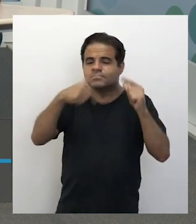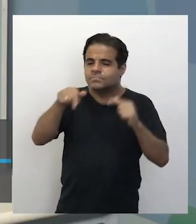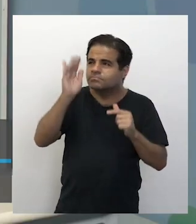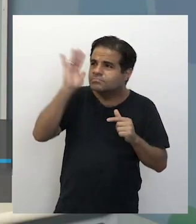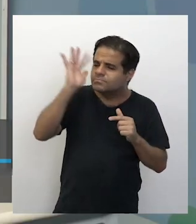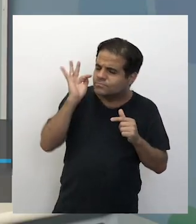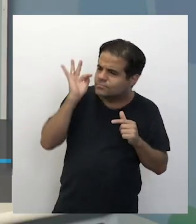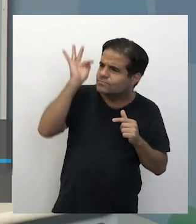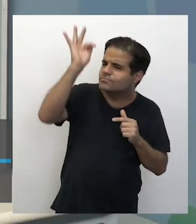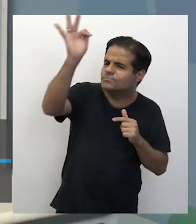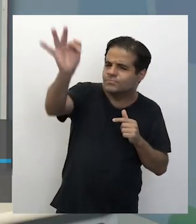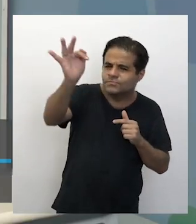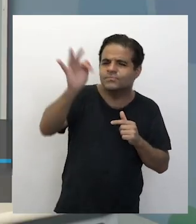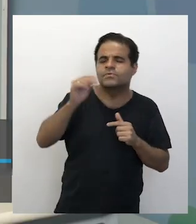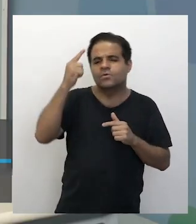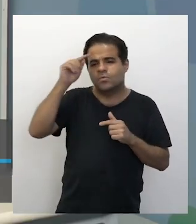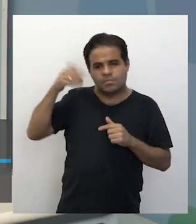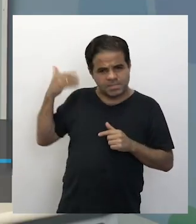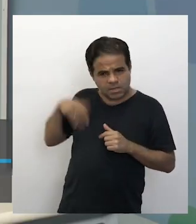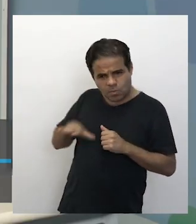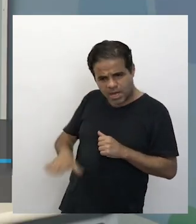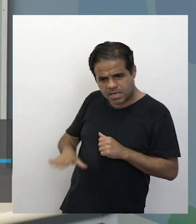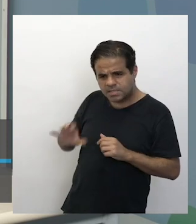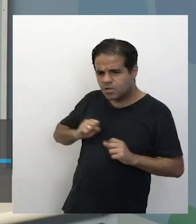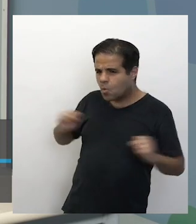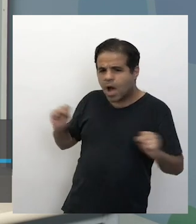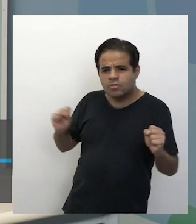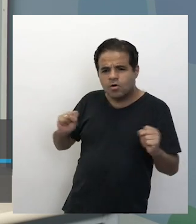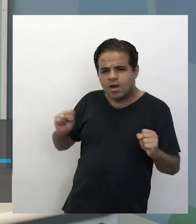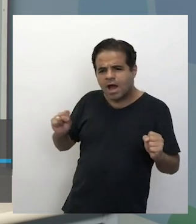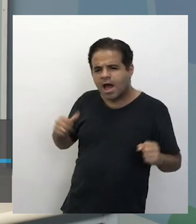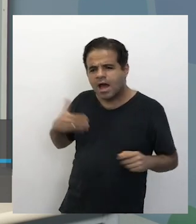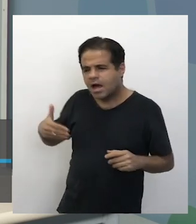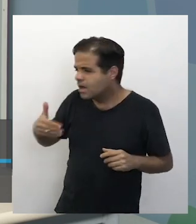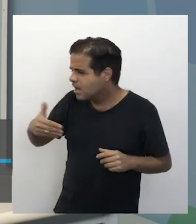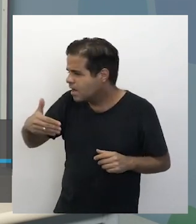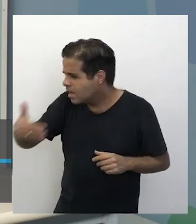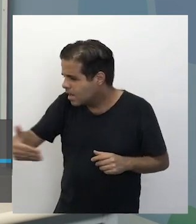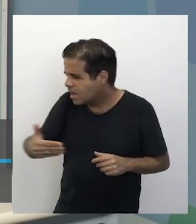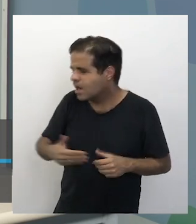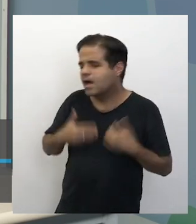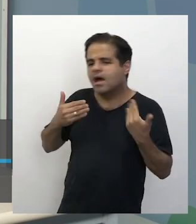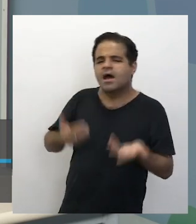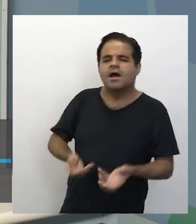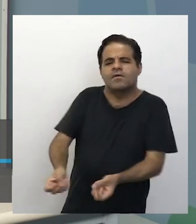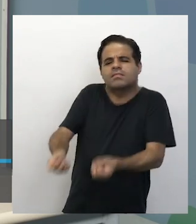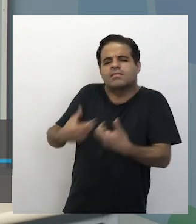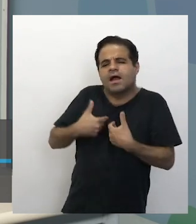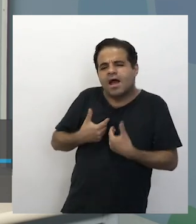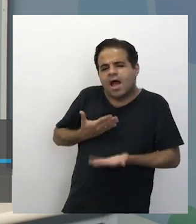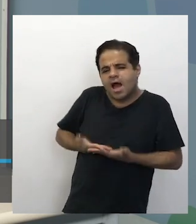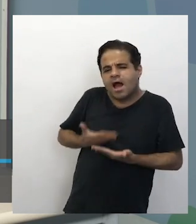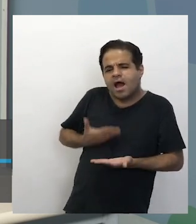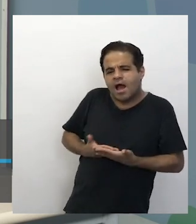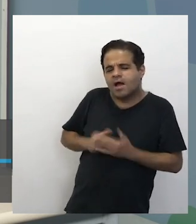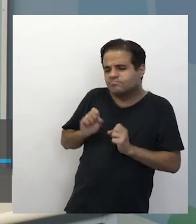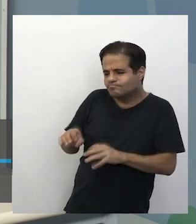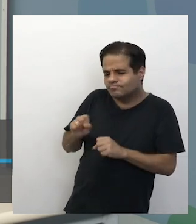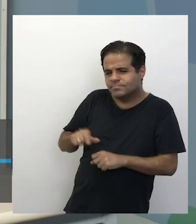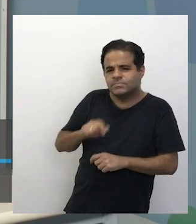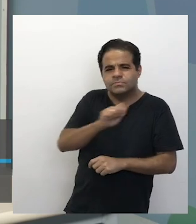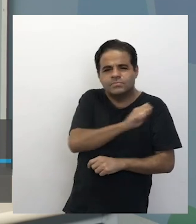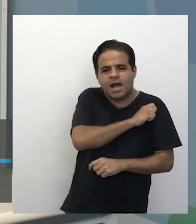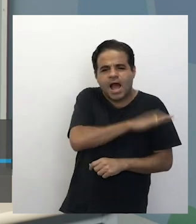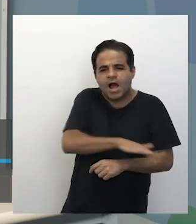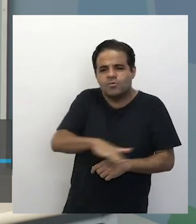futuro. Eu também. Quando eu era criança, eu adorava ali dar aula. Então, eu tinha alunos